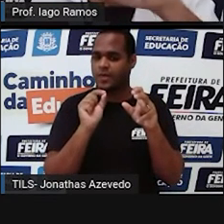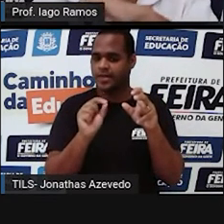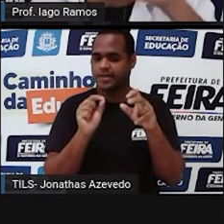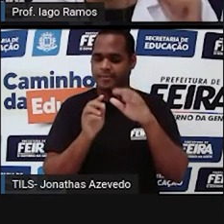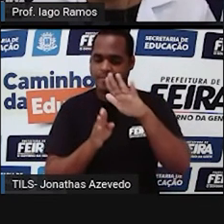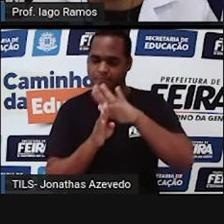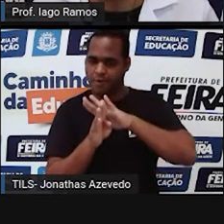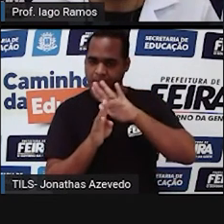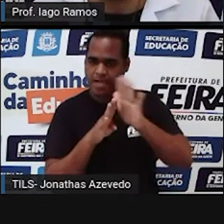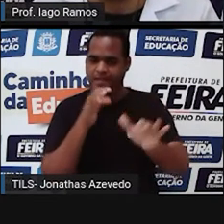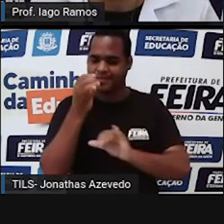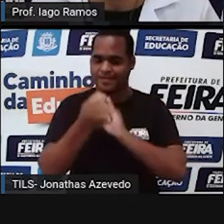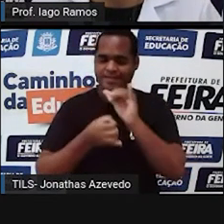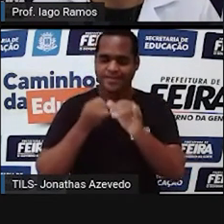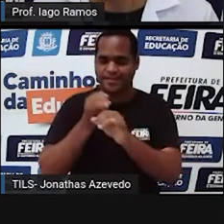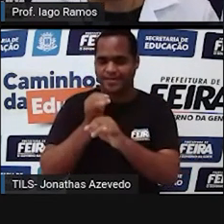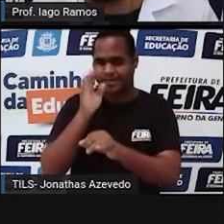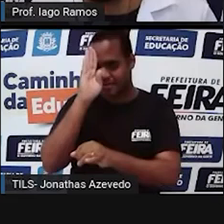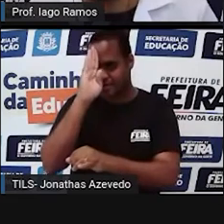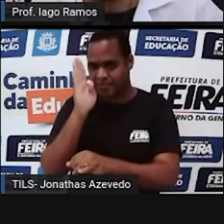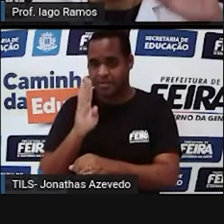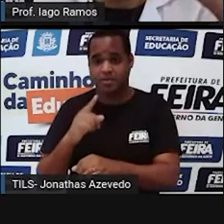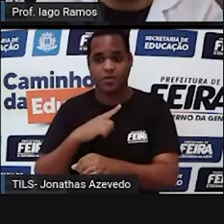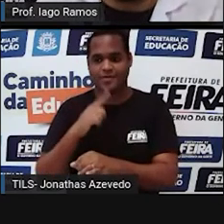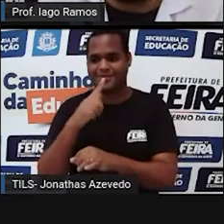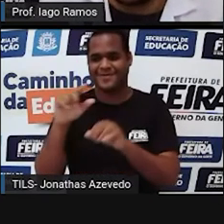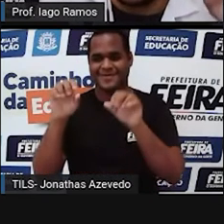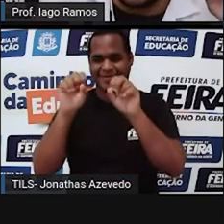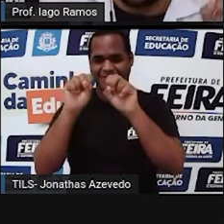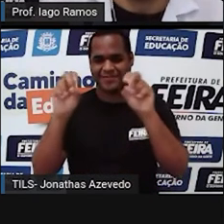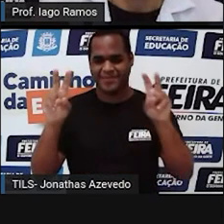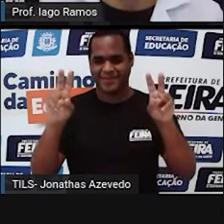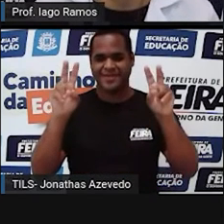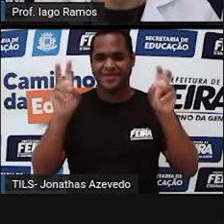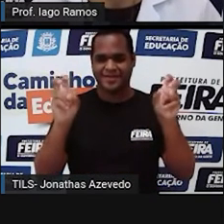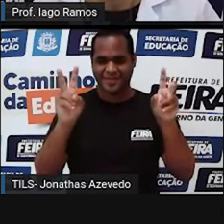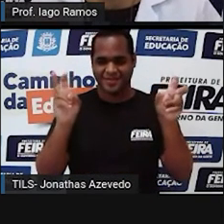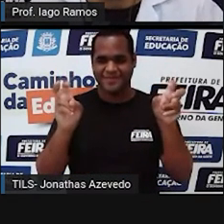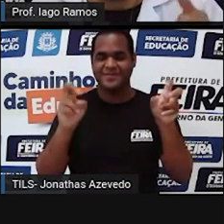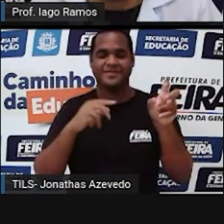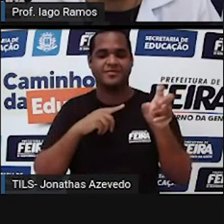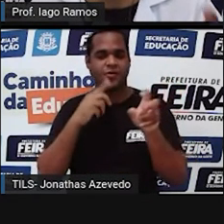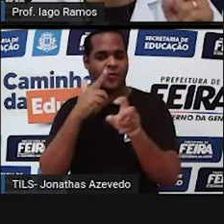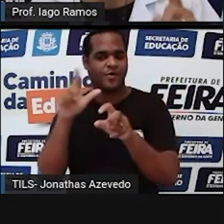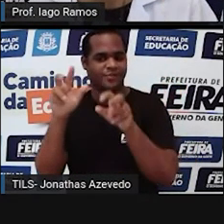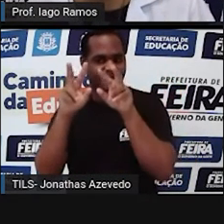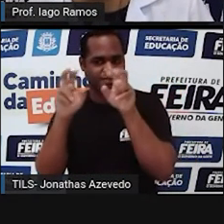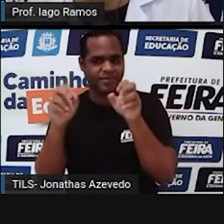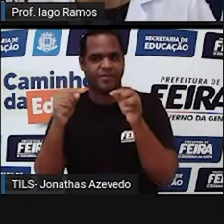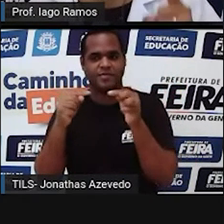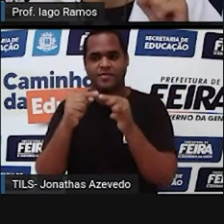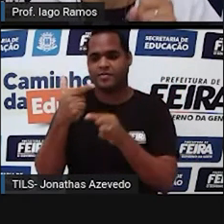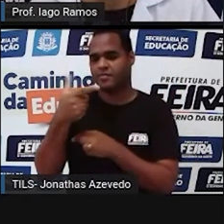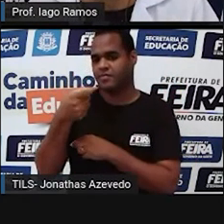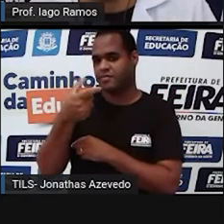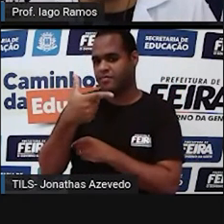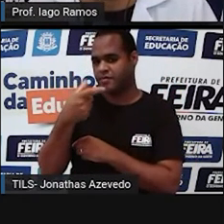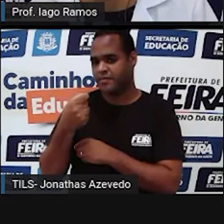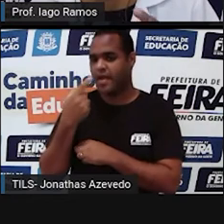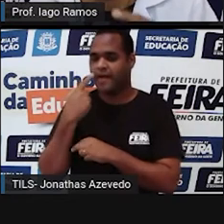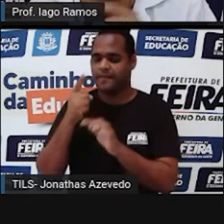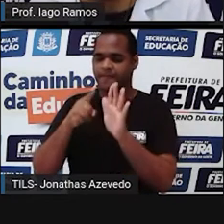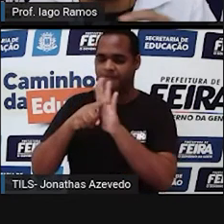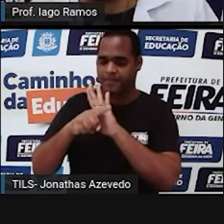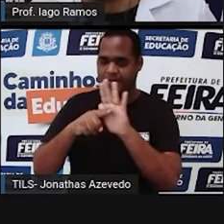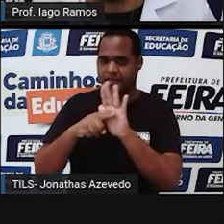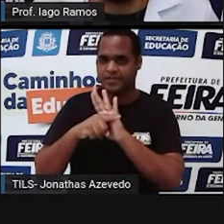Acesso à Internet no Brasil, o subtítulo, que é o que vem logo depois do título, edição de 2020 da